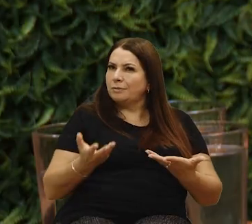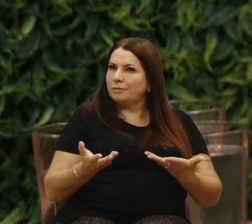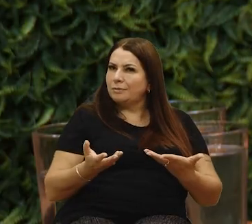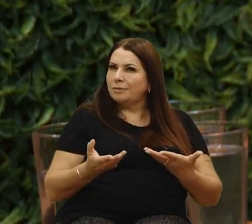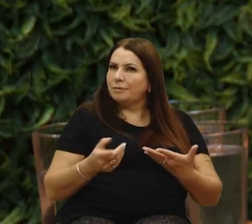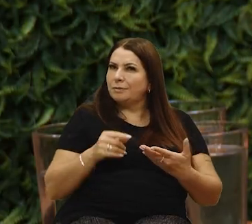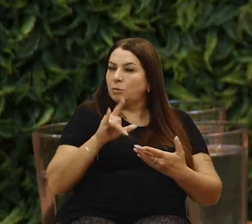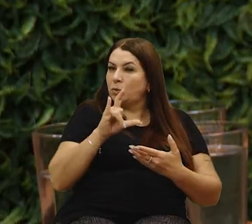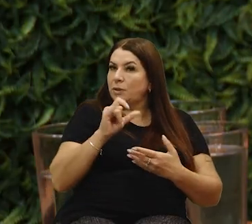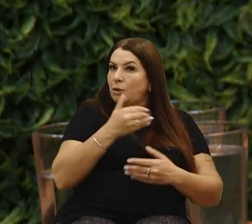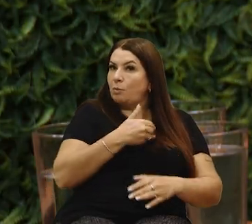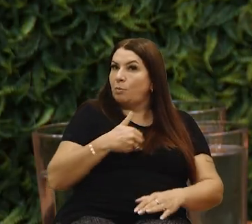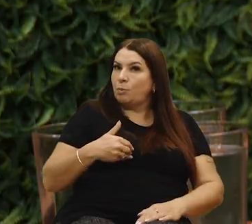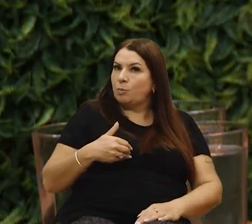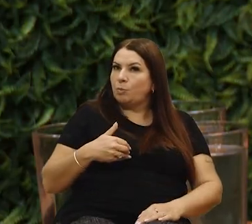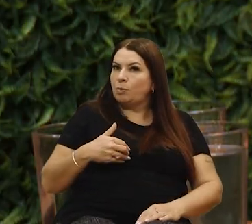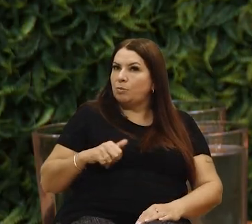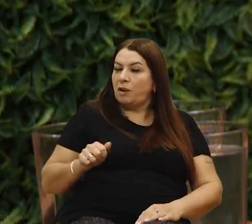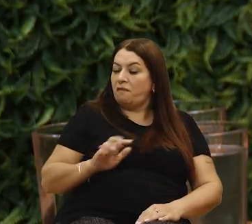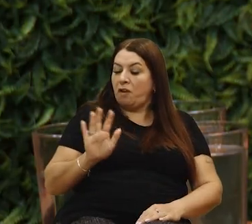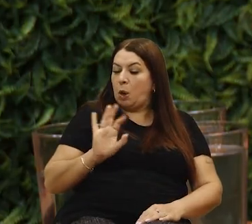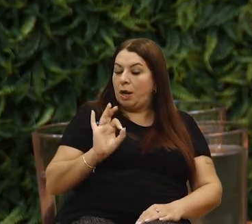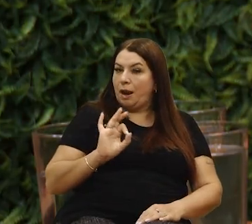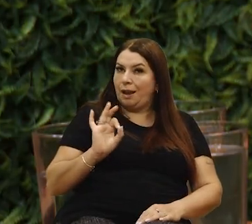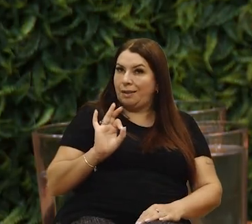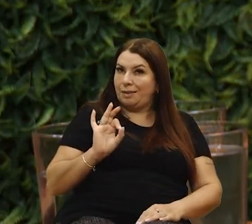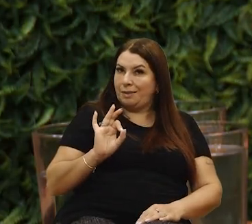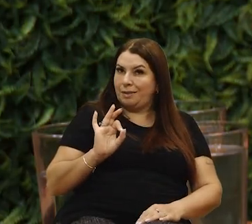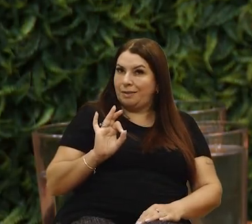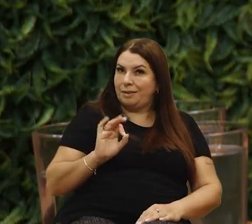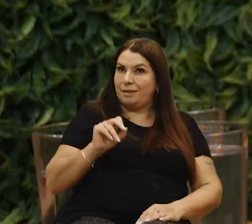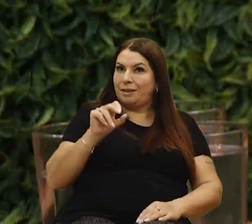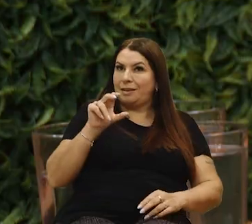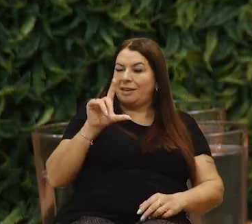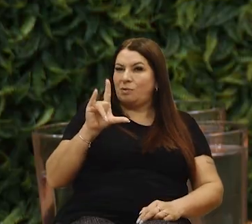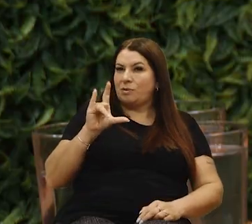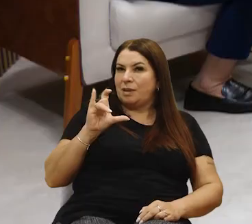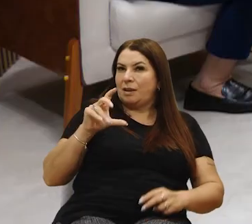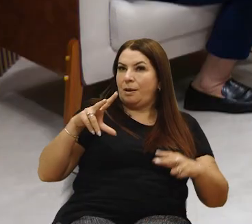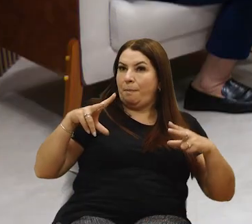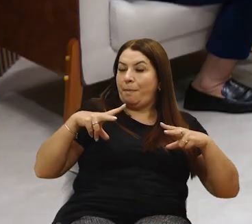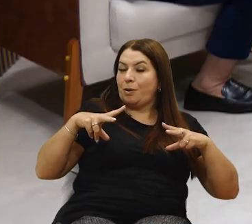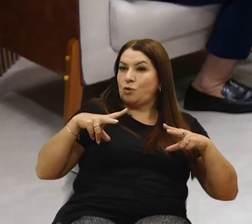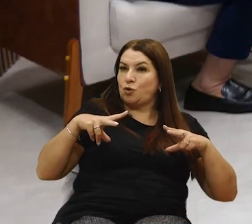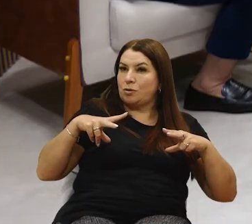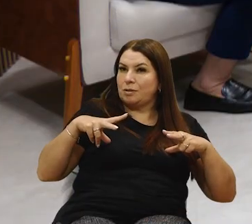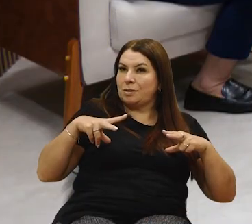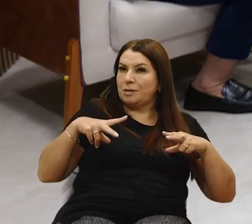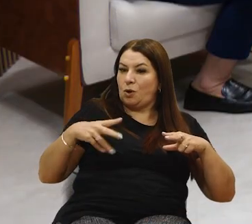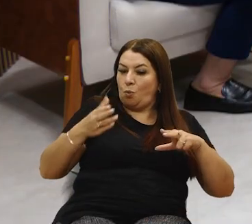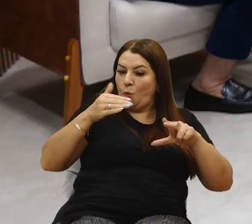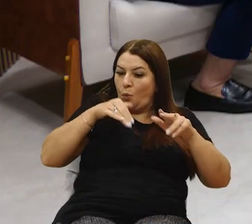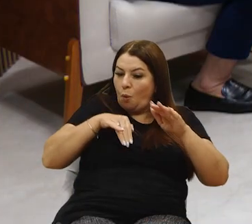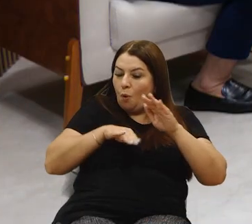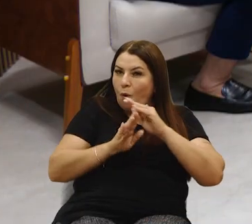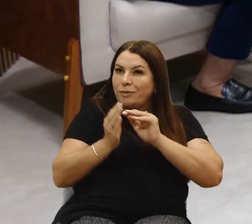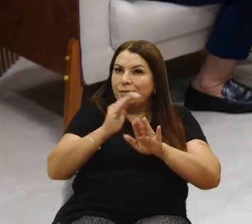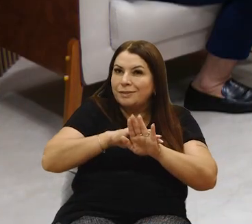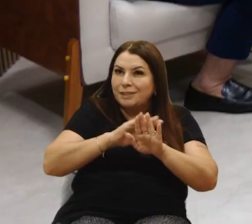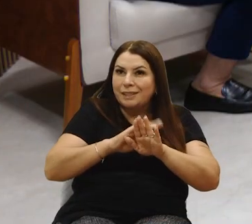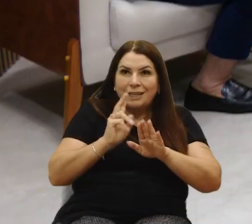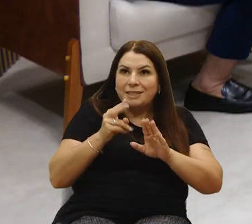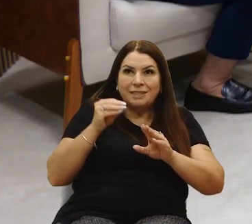eles o Instagram público não tem valor nenhum. É um Instagram privado, né? todo o território que nem sempre a gente está